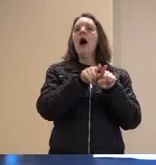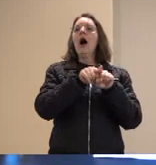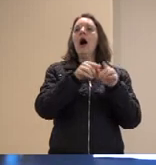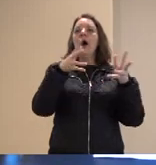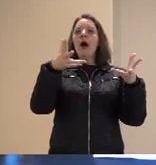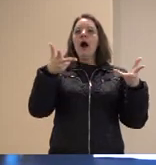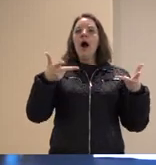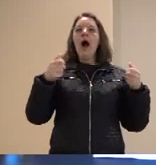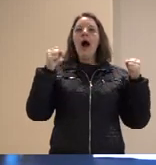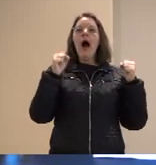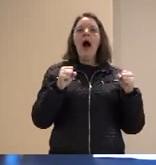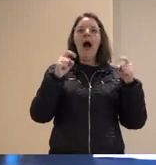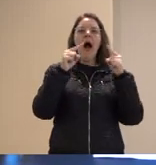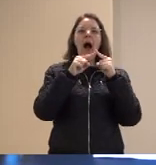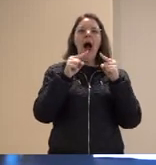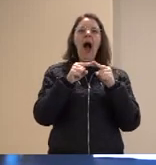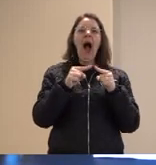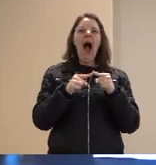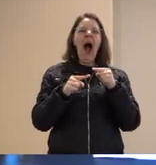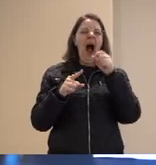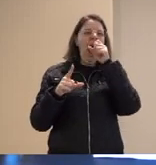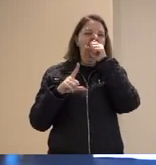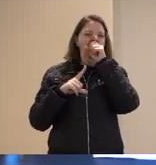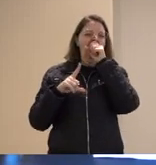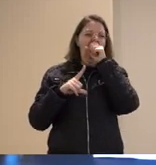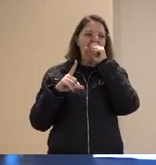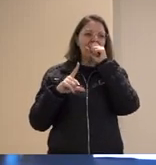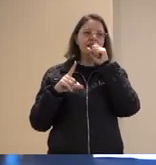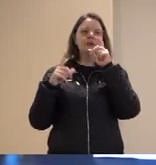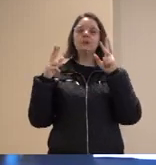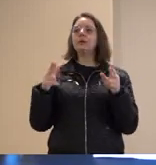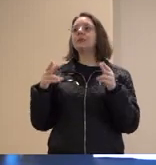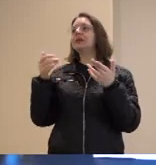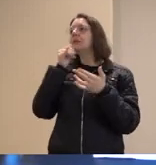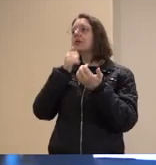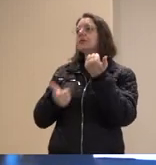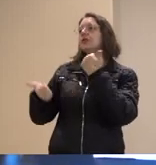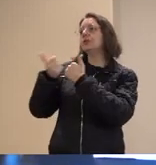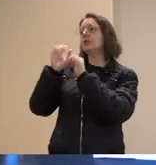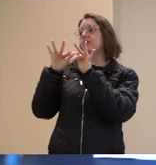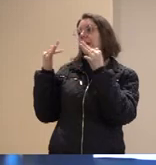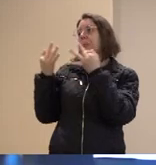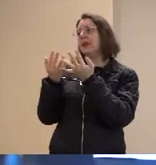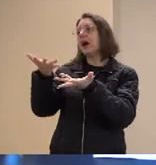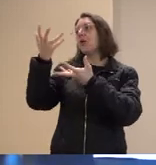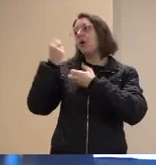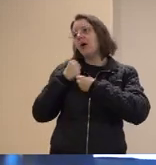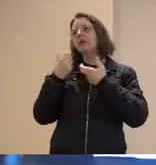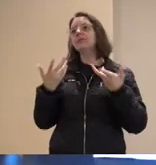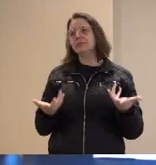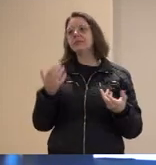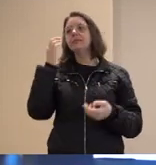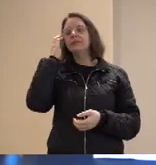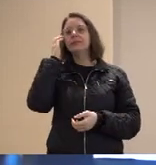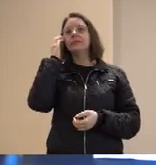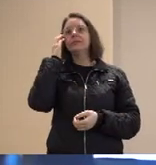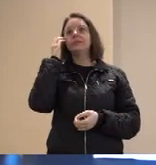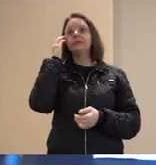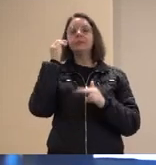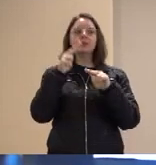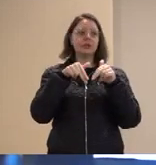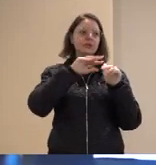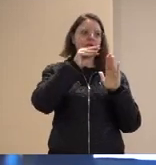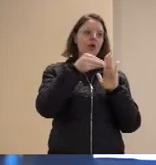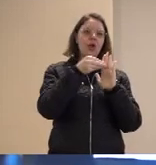poderia se ter e o desenvolvimento se estivesse numa família acolhedora. Tá? Então, por isso que está aqui,